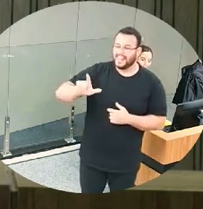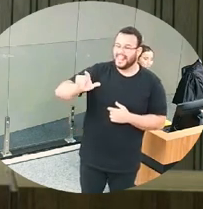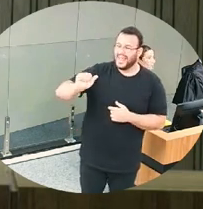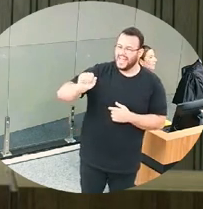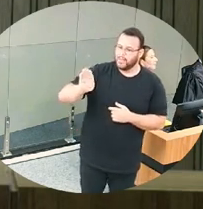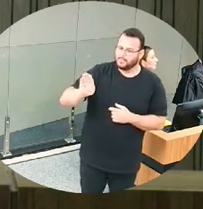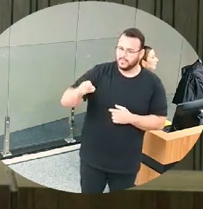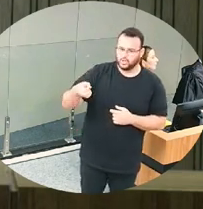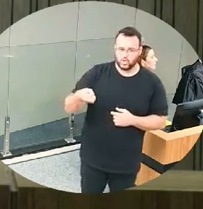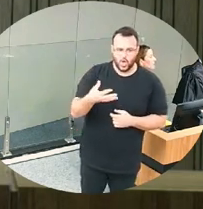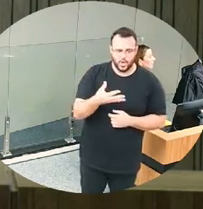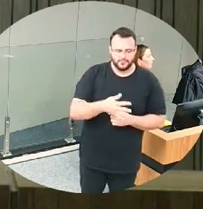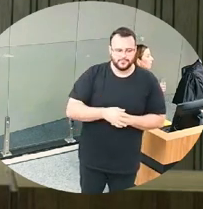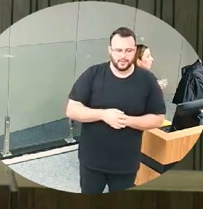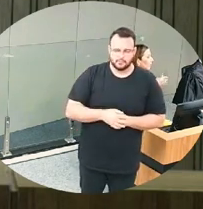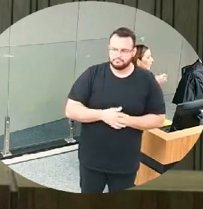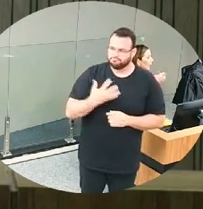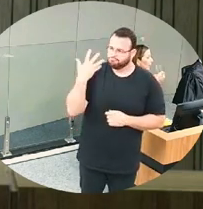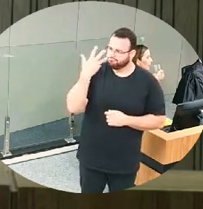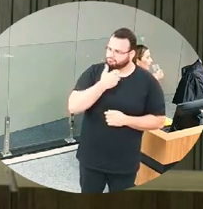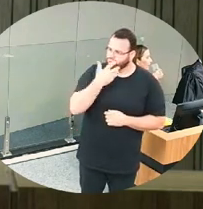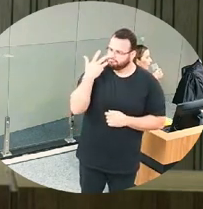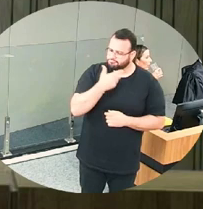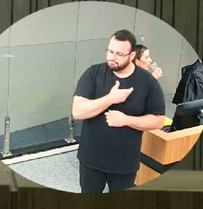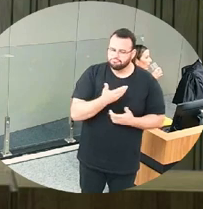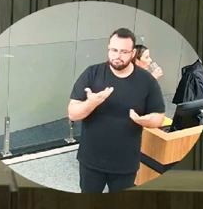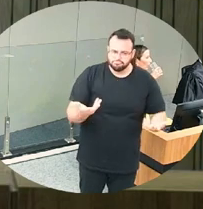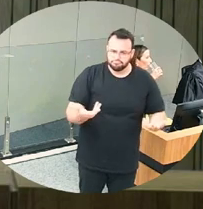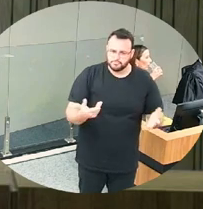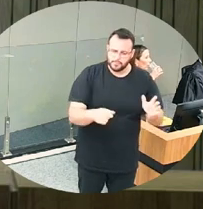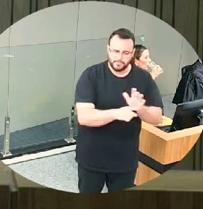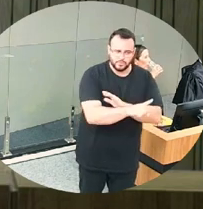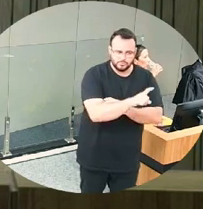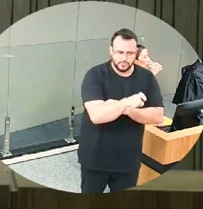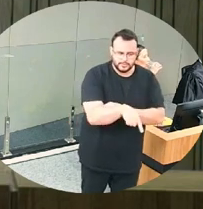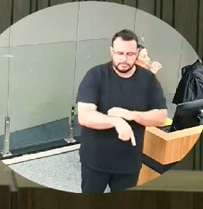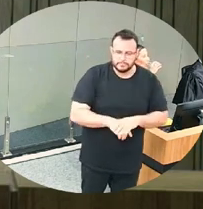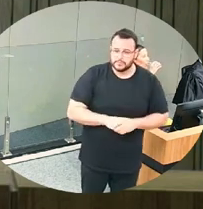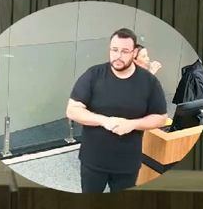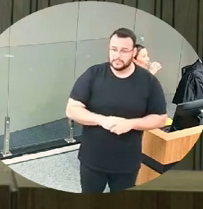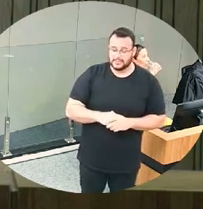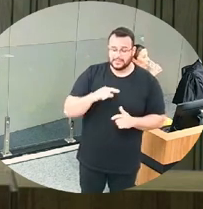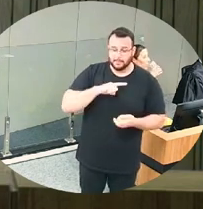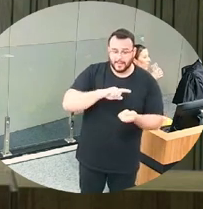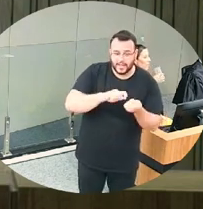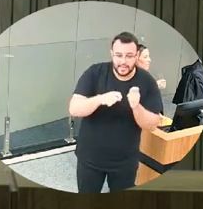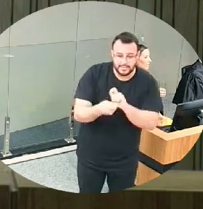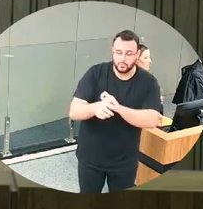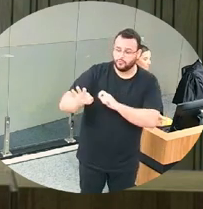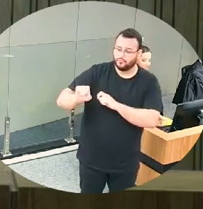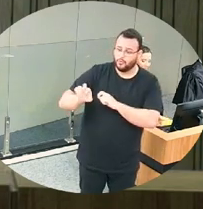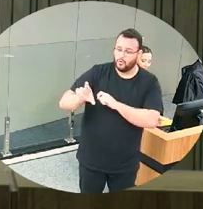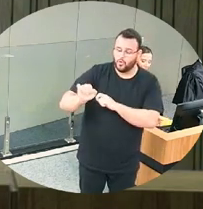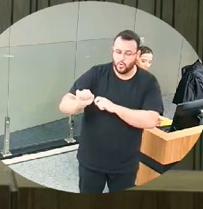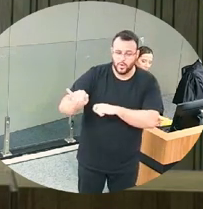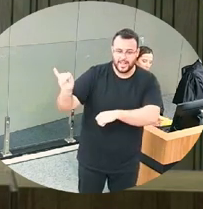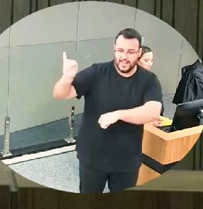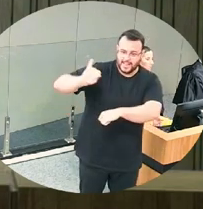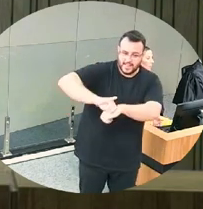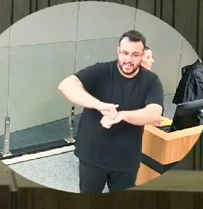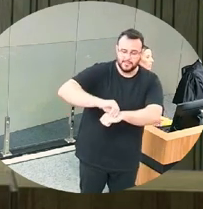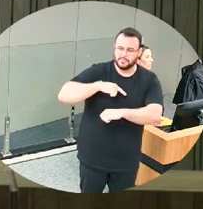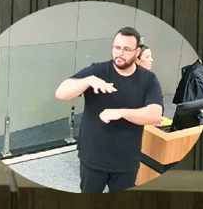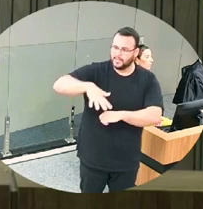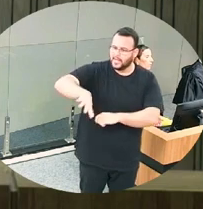noova né E ficou bonito não ficou dout mar readequamos os espaços do foro do Capital com deslocamento de